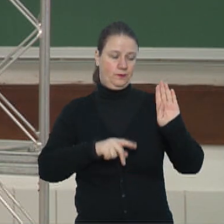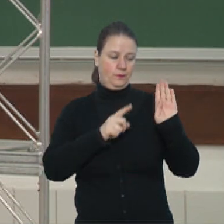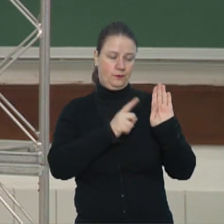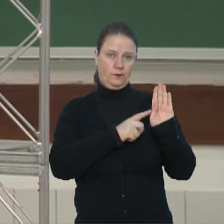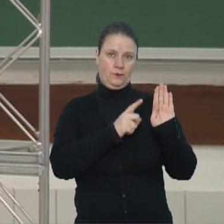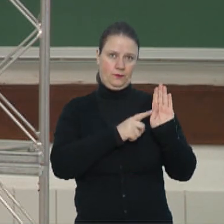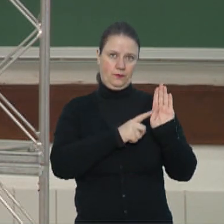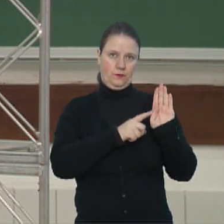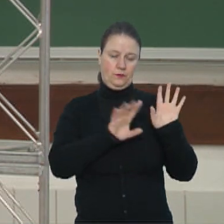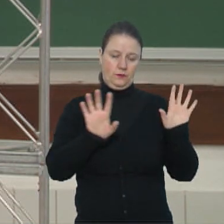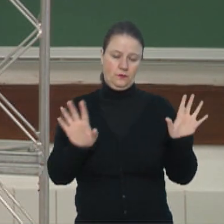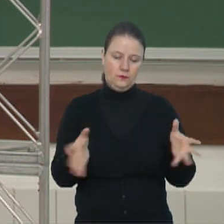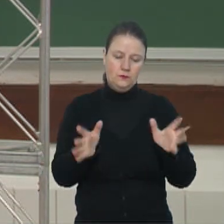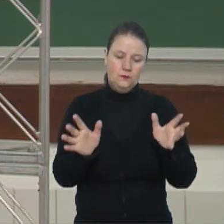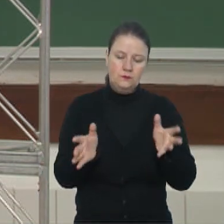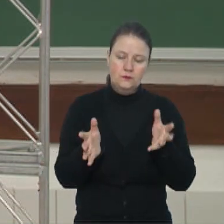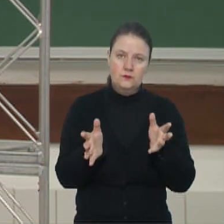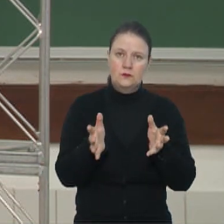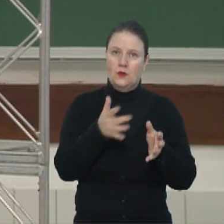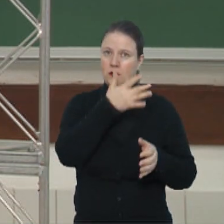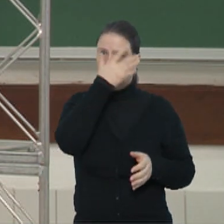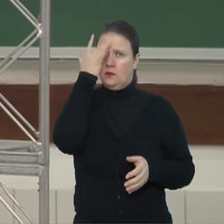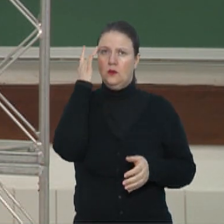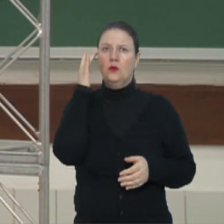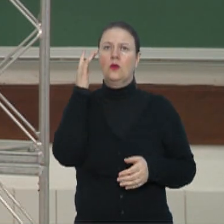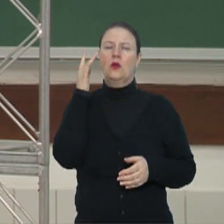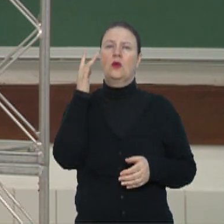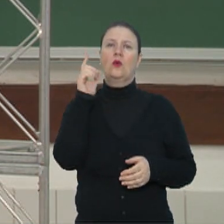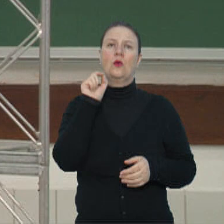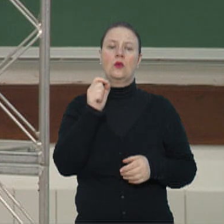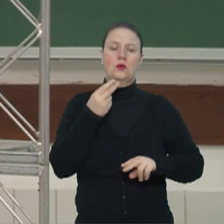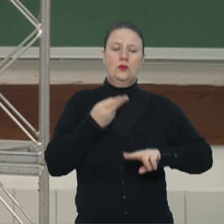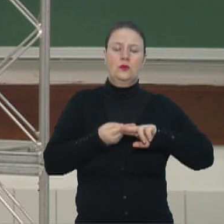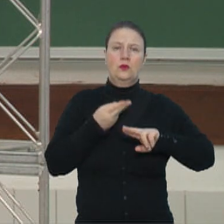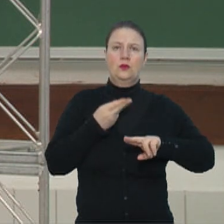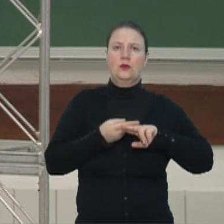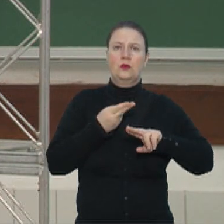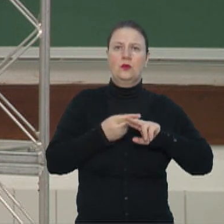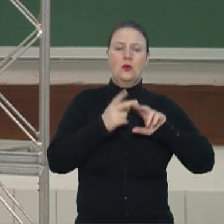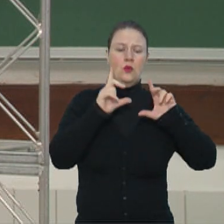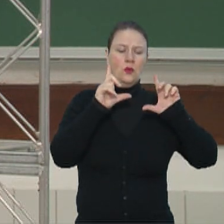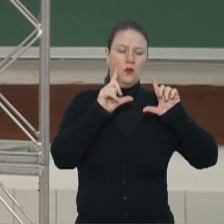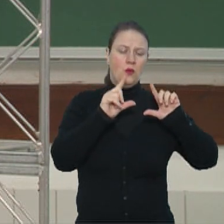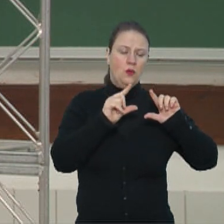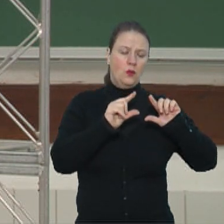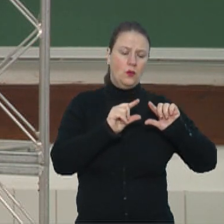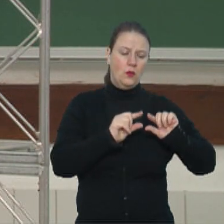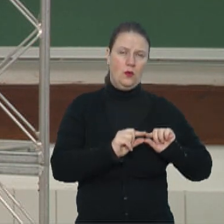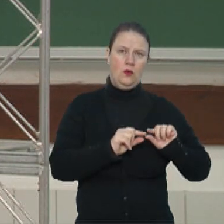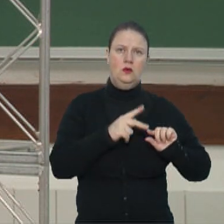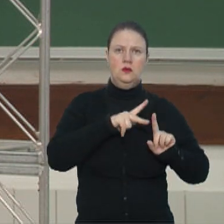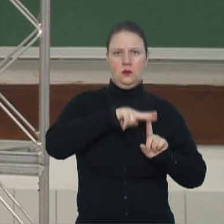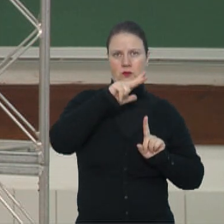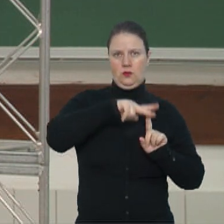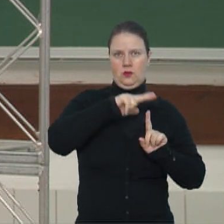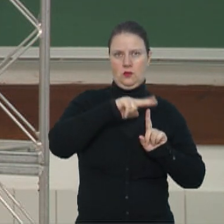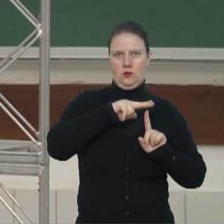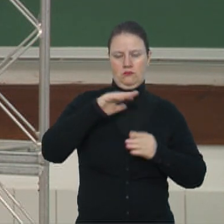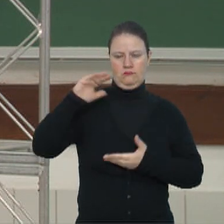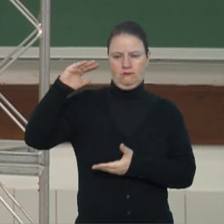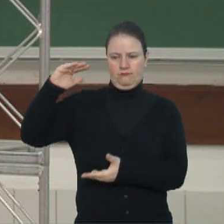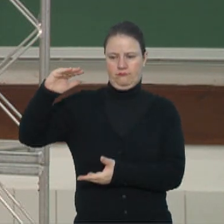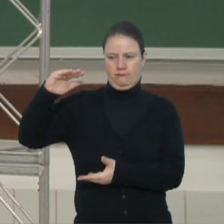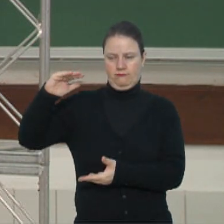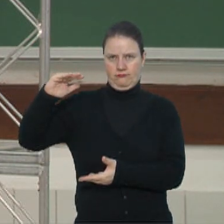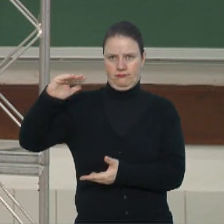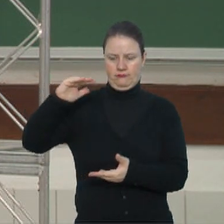Então, é incentivar as pessoas a diminuir a porção, as porções de refrigerante. Então, se você